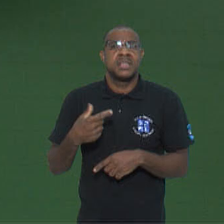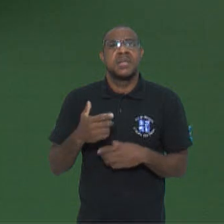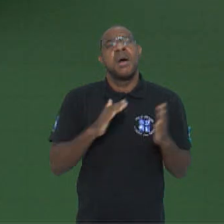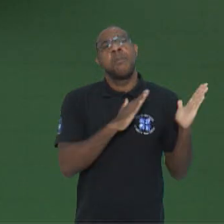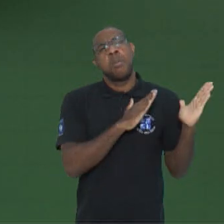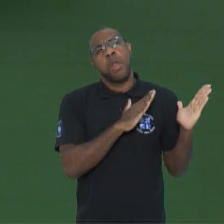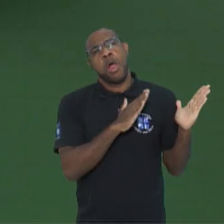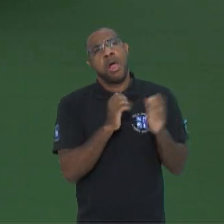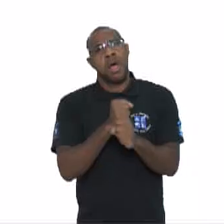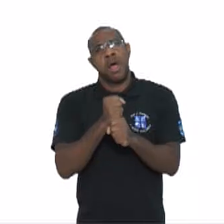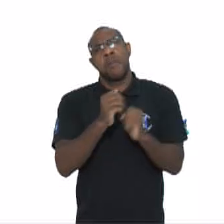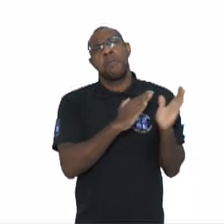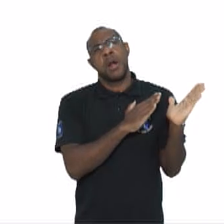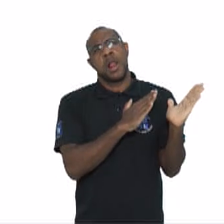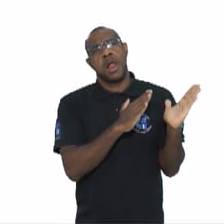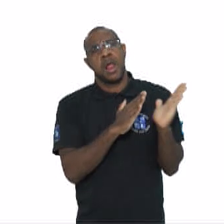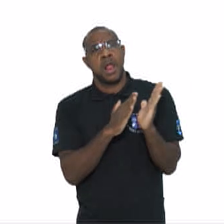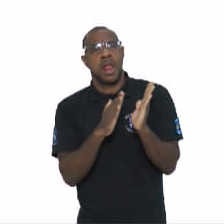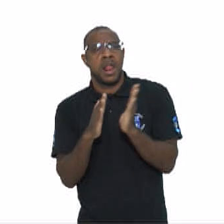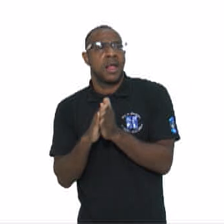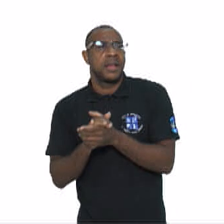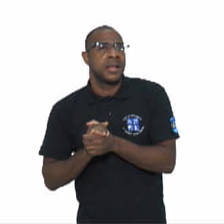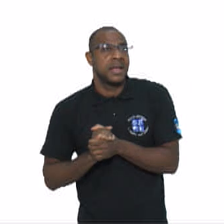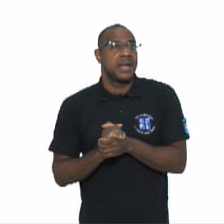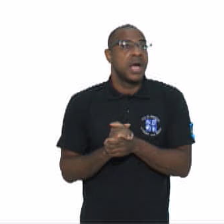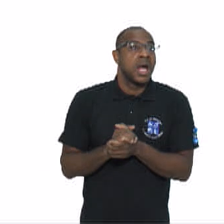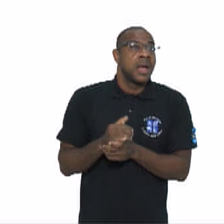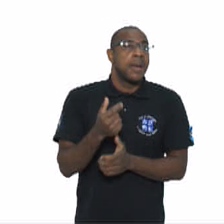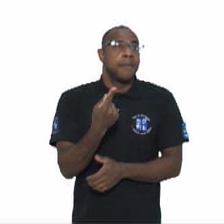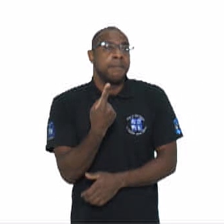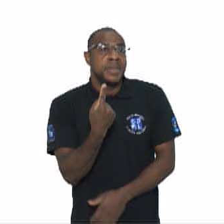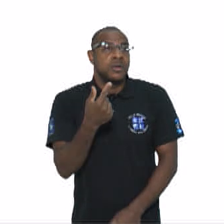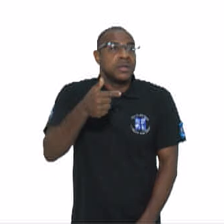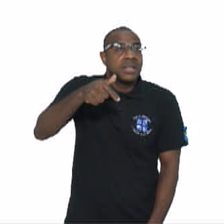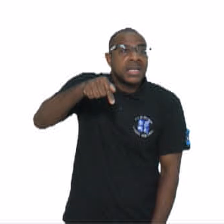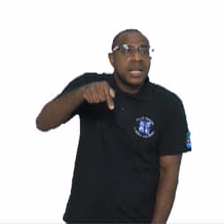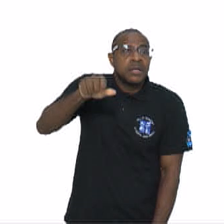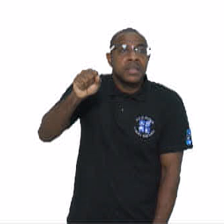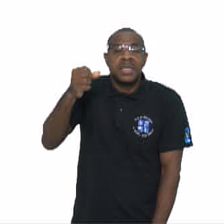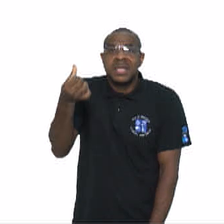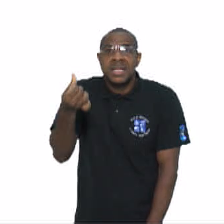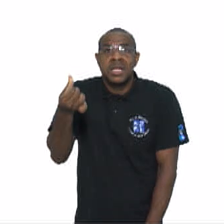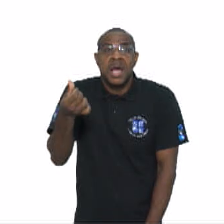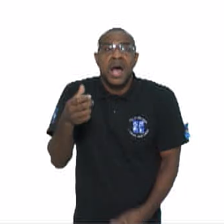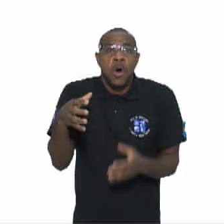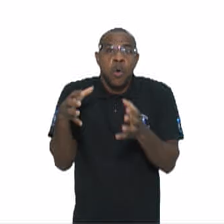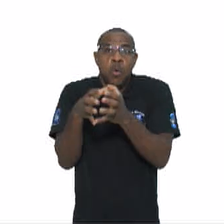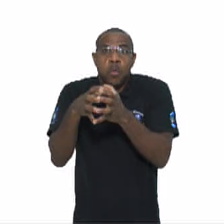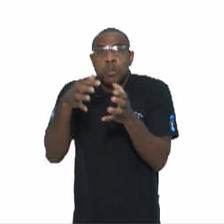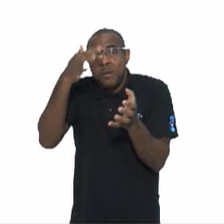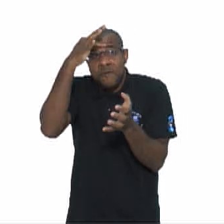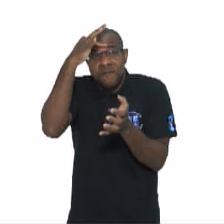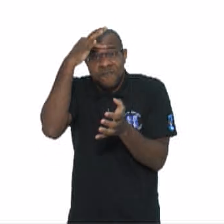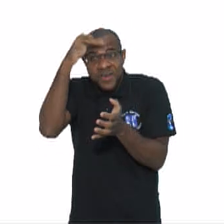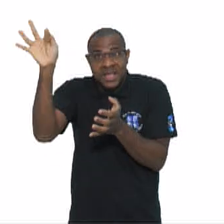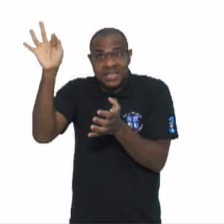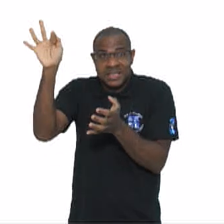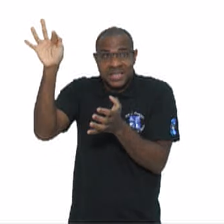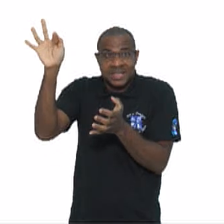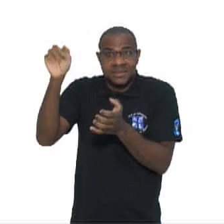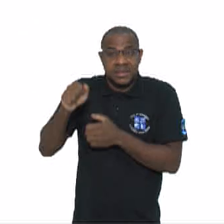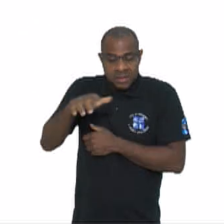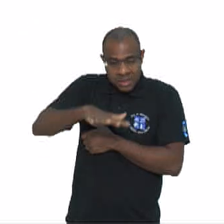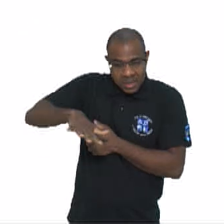depois, em 1786, os franceses, que inclusive moravam nessa cidade de Chamonix, um médico da